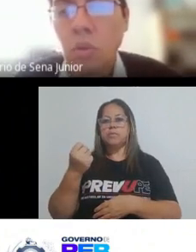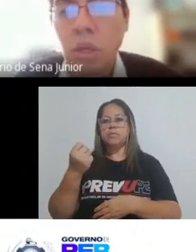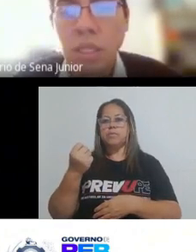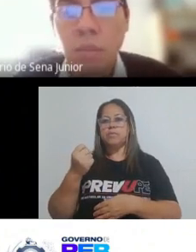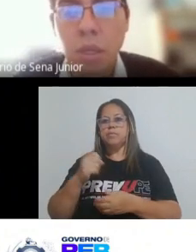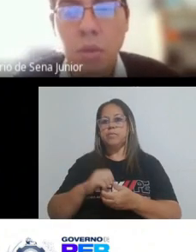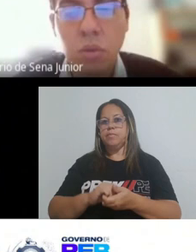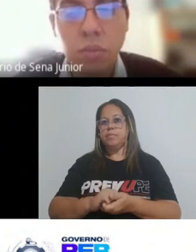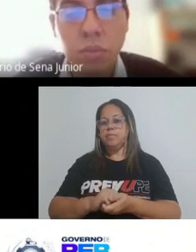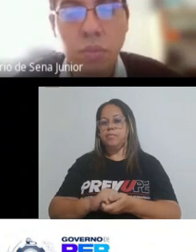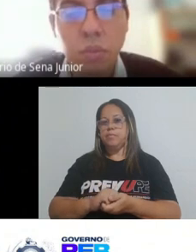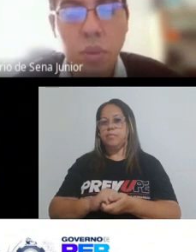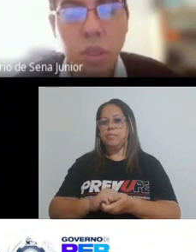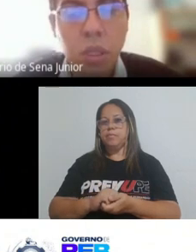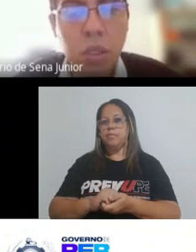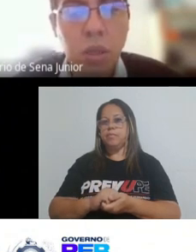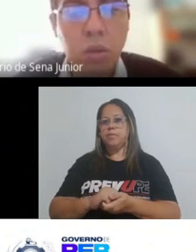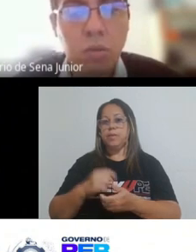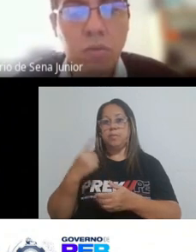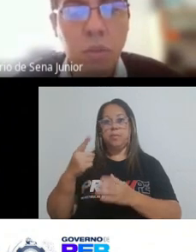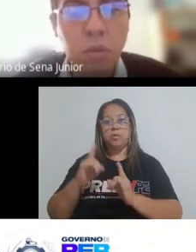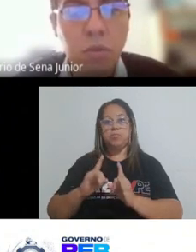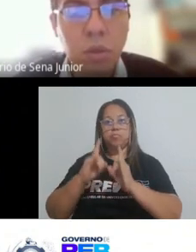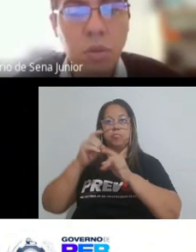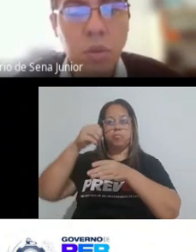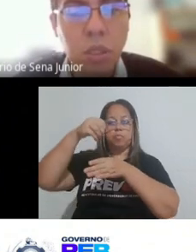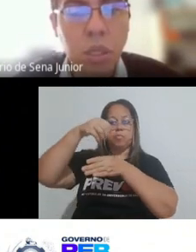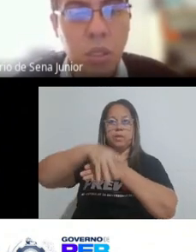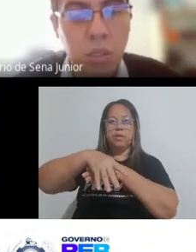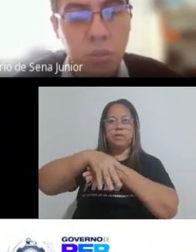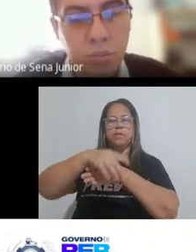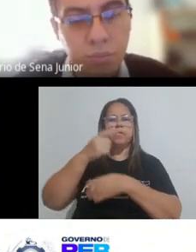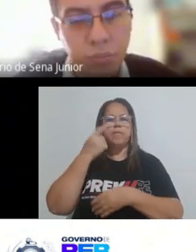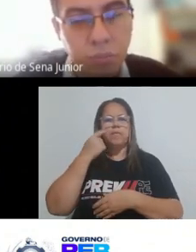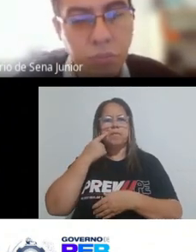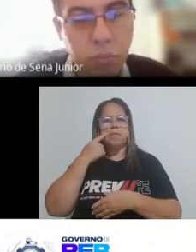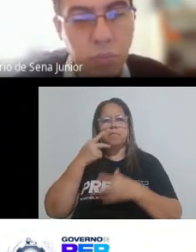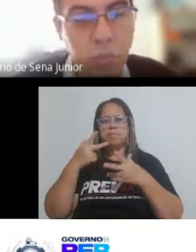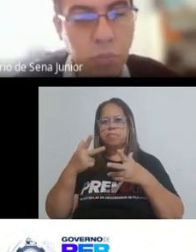segundo lançamento. então, vamos ver o seguinte.